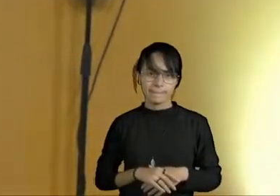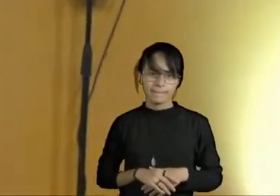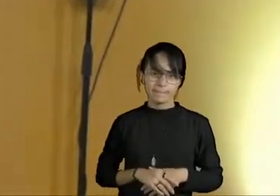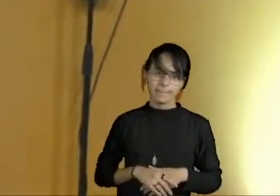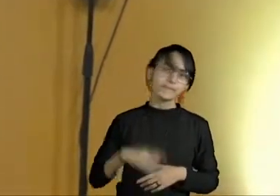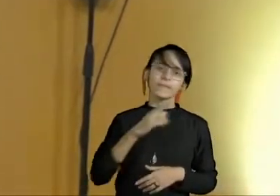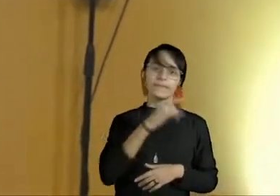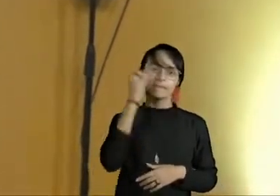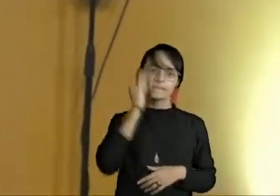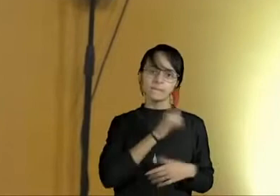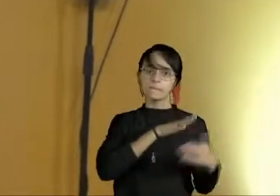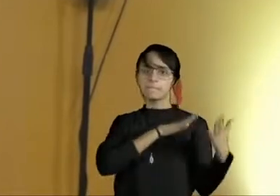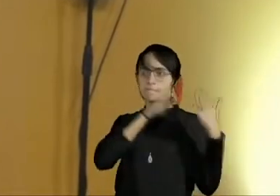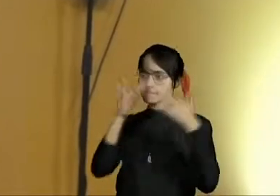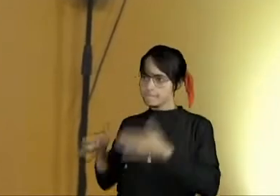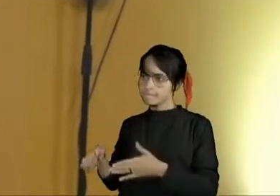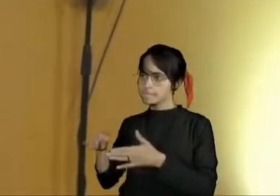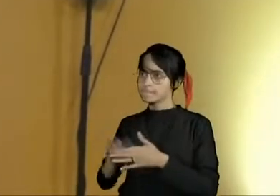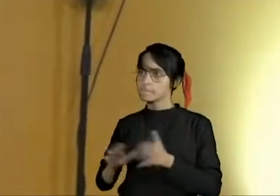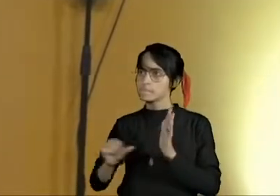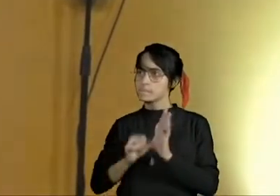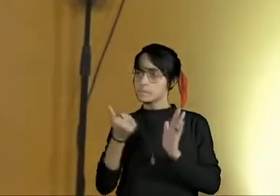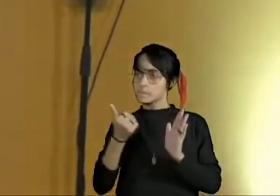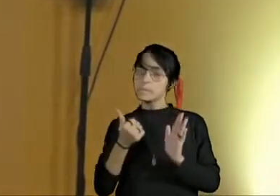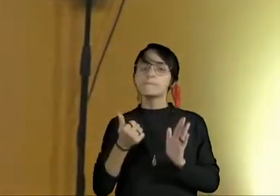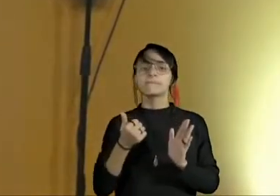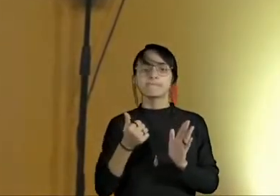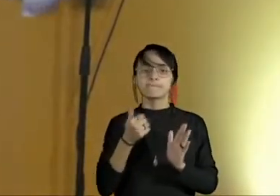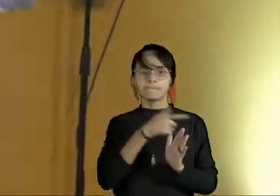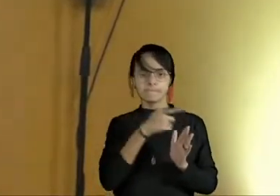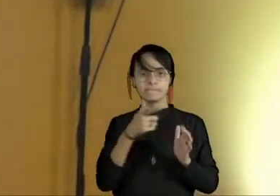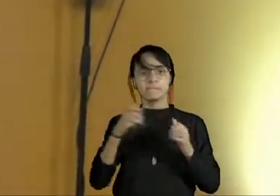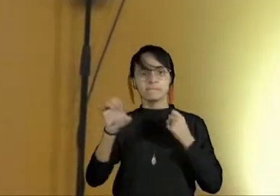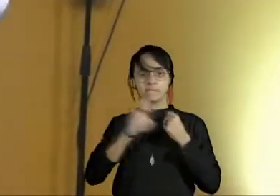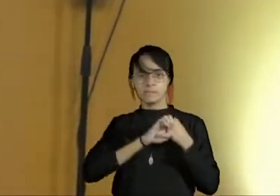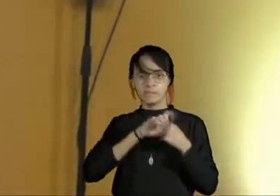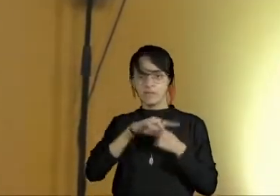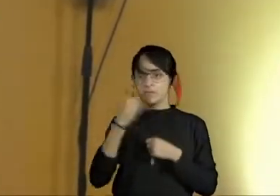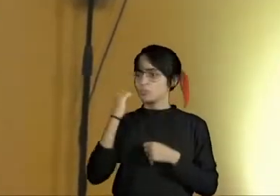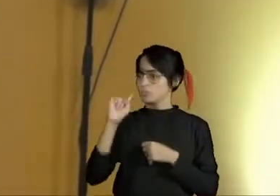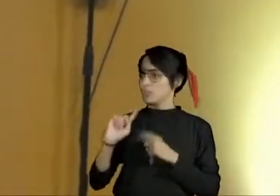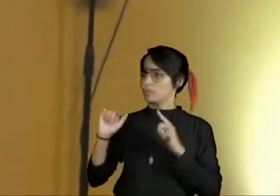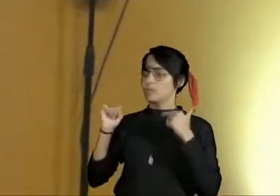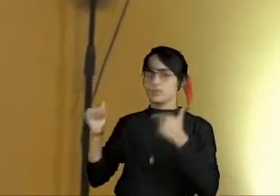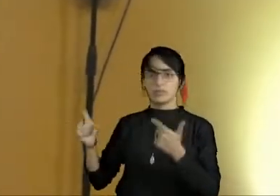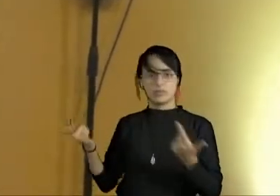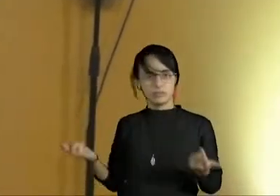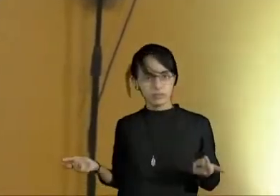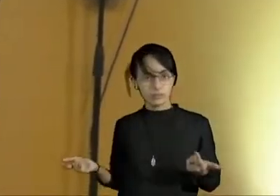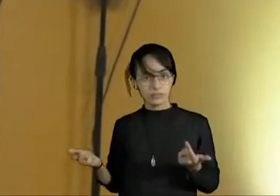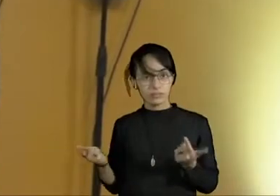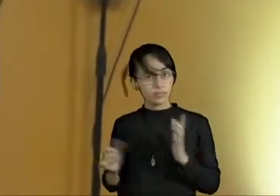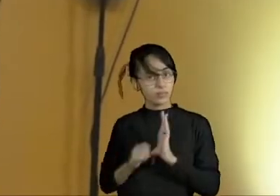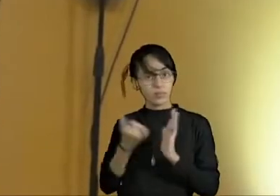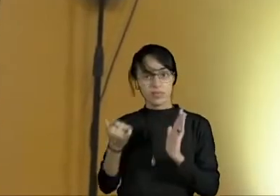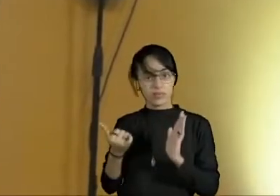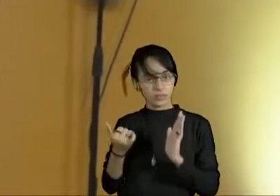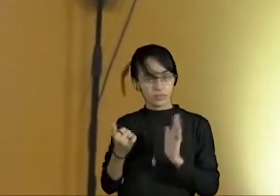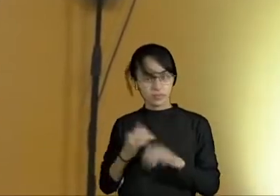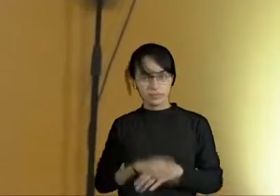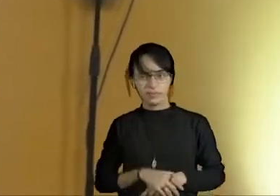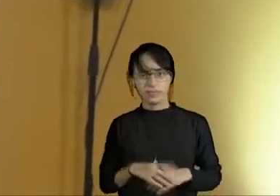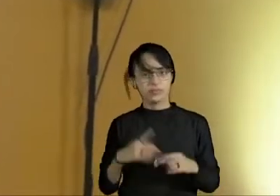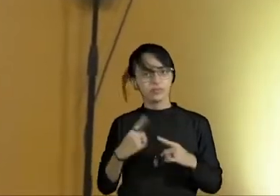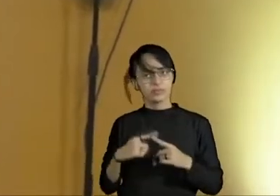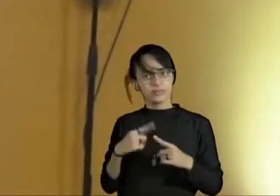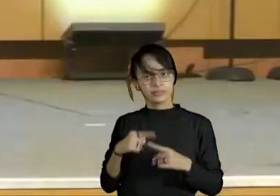o profeta ir lá e é a primeira vez em toda a carreira de Eliseu que ele não sabe o que fazer. A primeira vez.